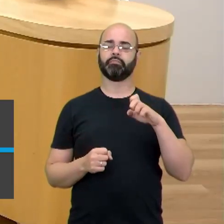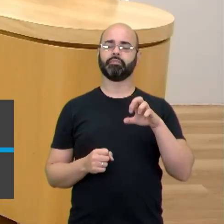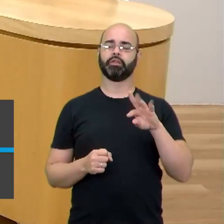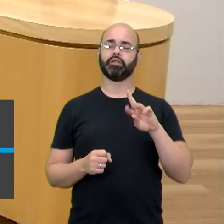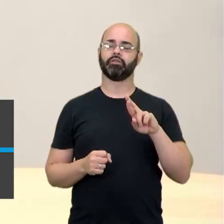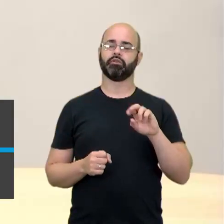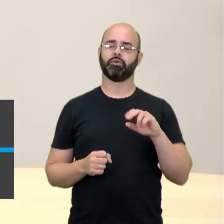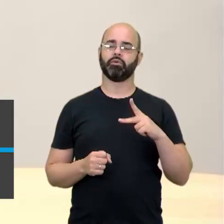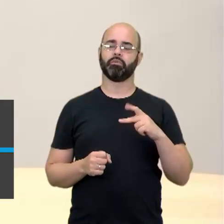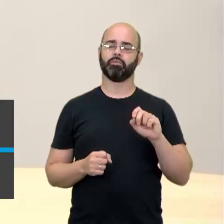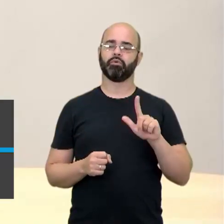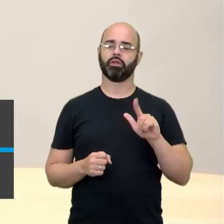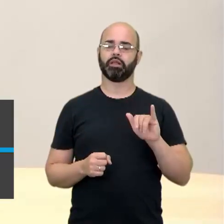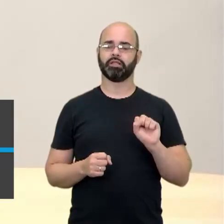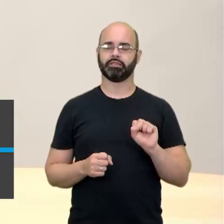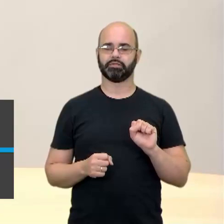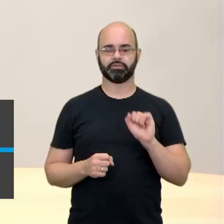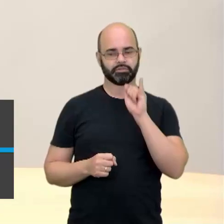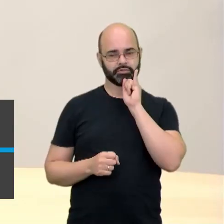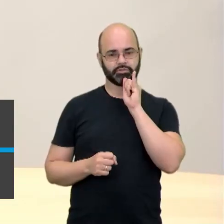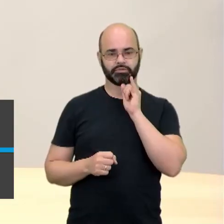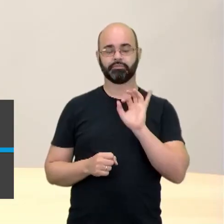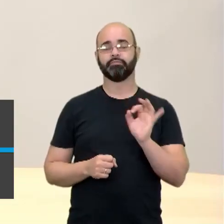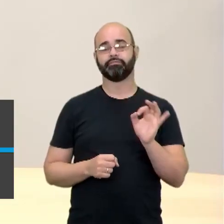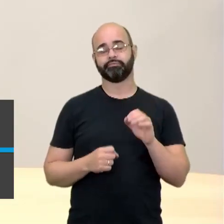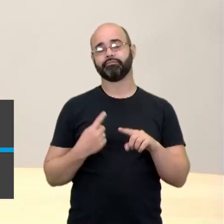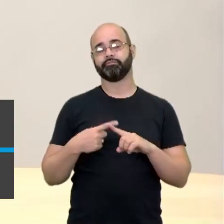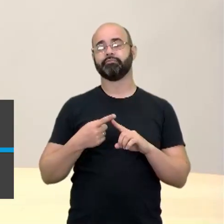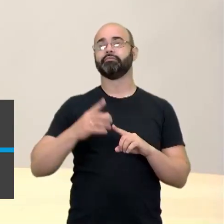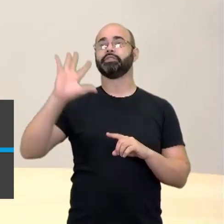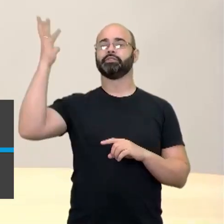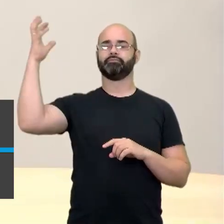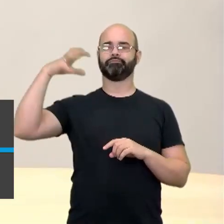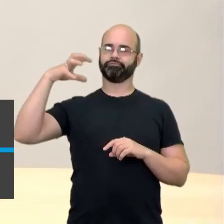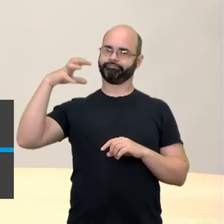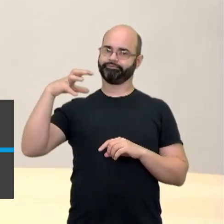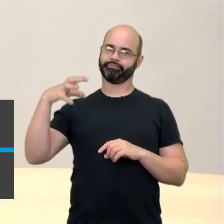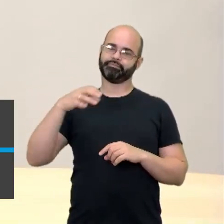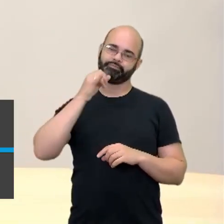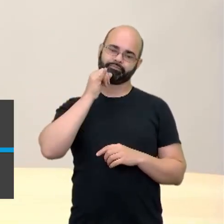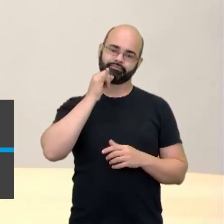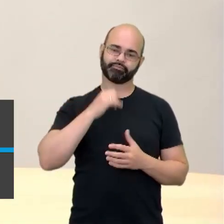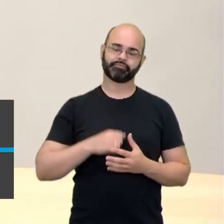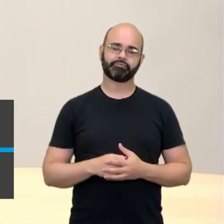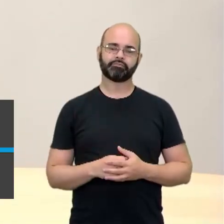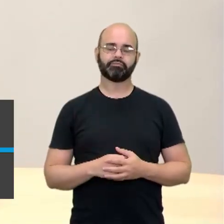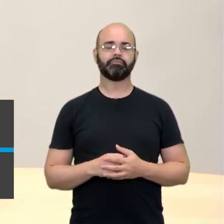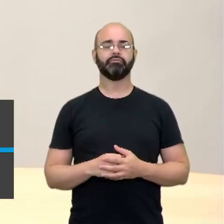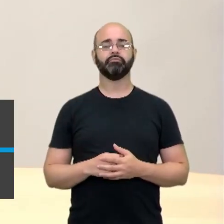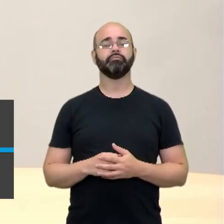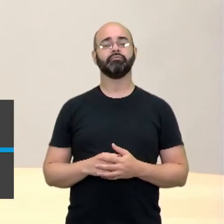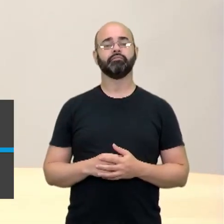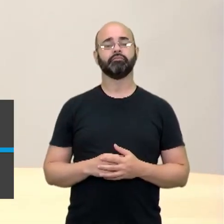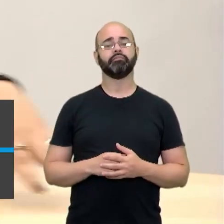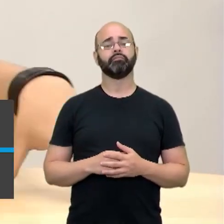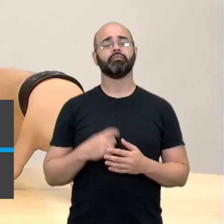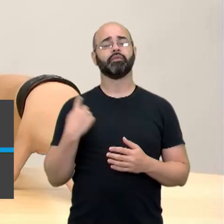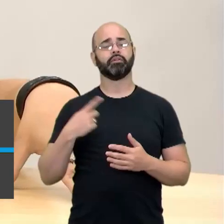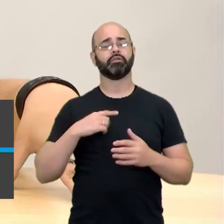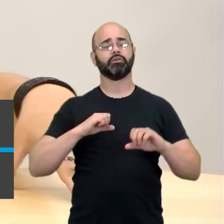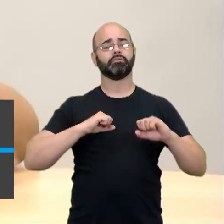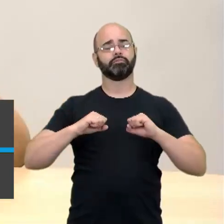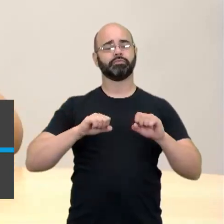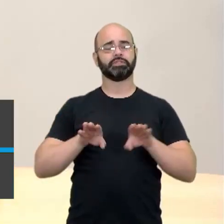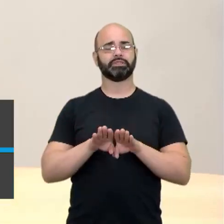né? Que aí você está falando de uma ação do tempo. É complicado quando a gente começa a ver que a gente também está no movimento, que a gente não precisa da ajuda